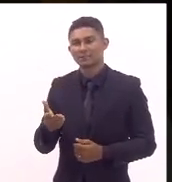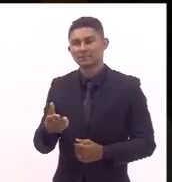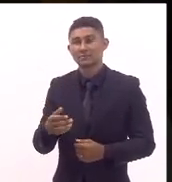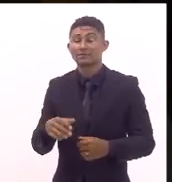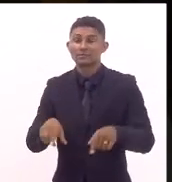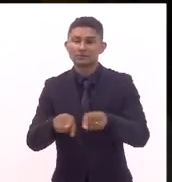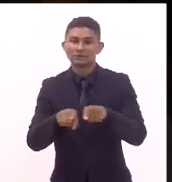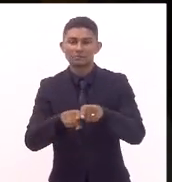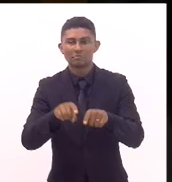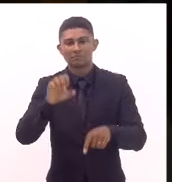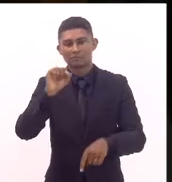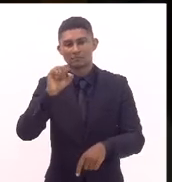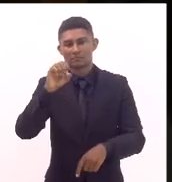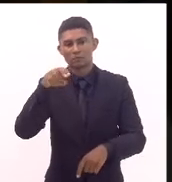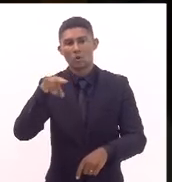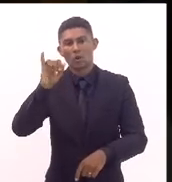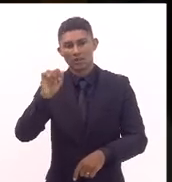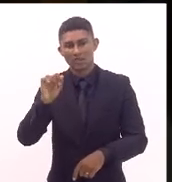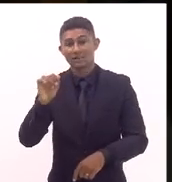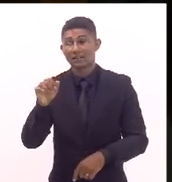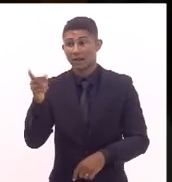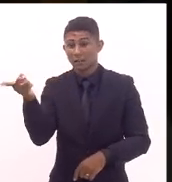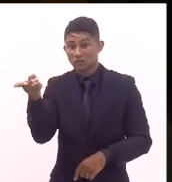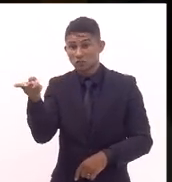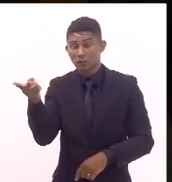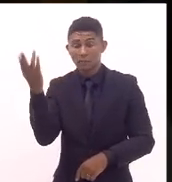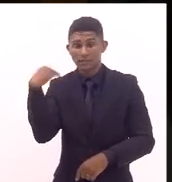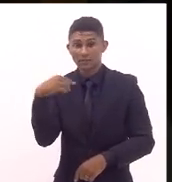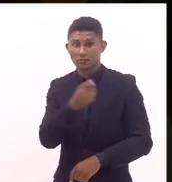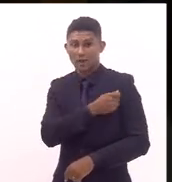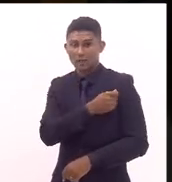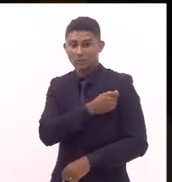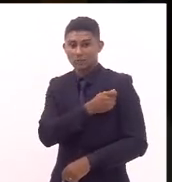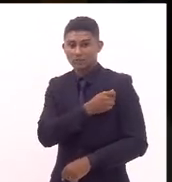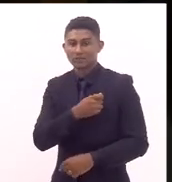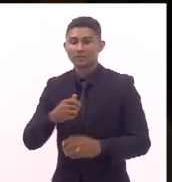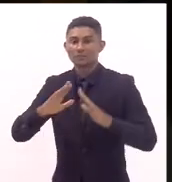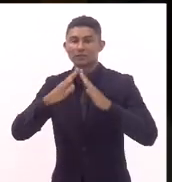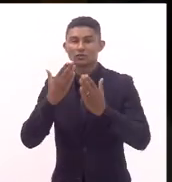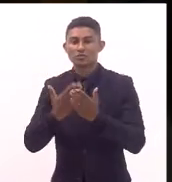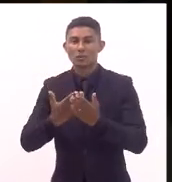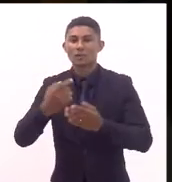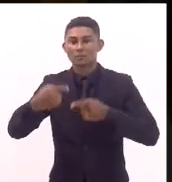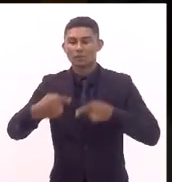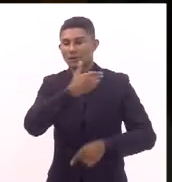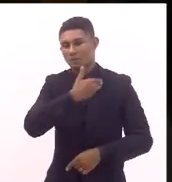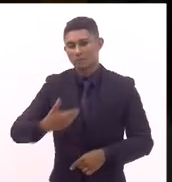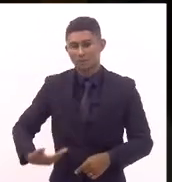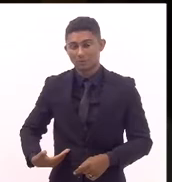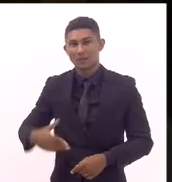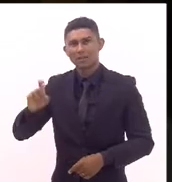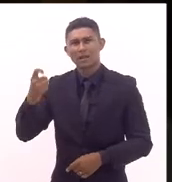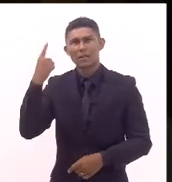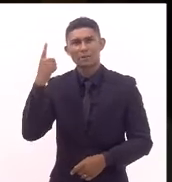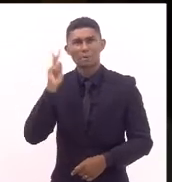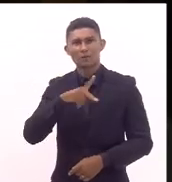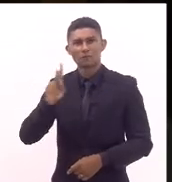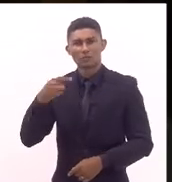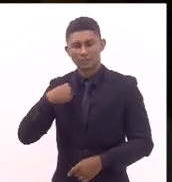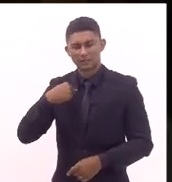Soninha duas vezes alunos da escola de políticas públicas mencionaram a minha o rosa a condição de este Professor